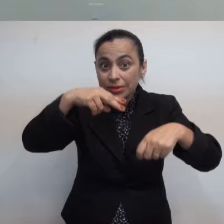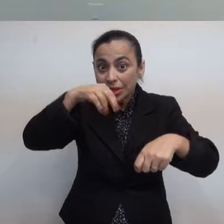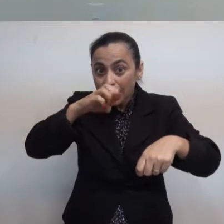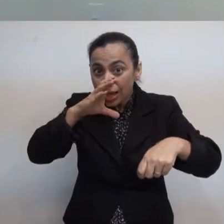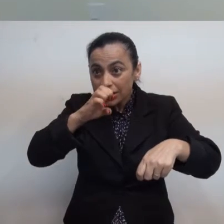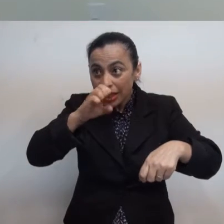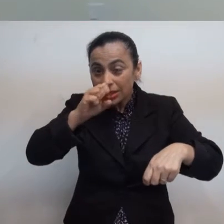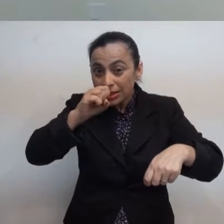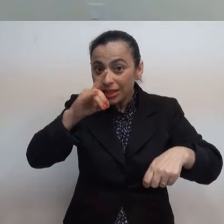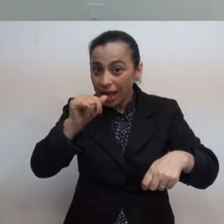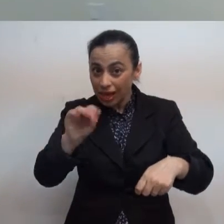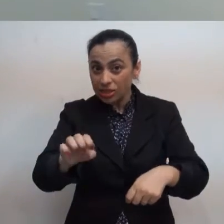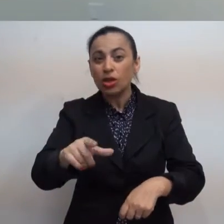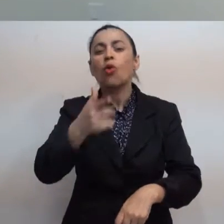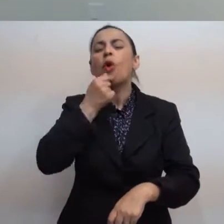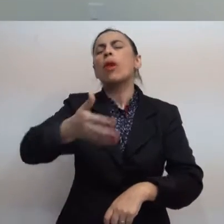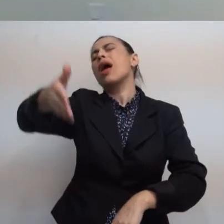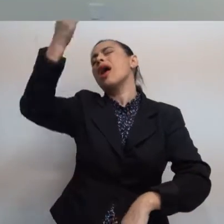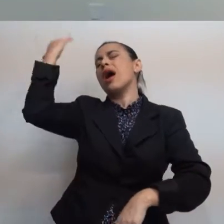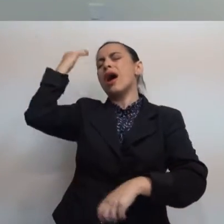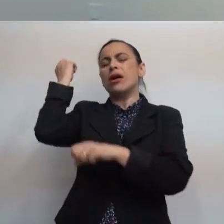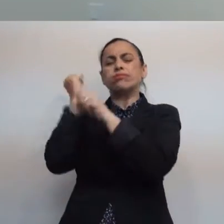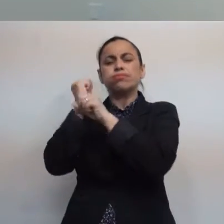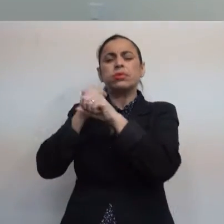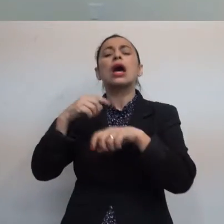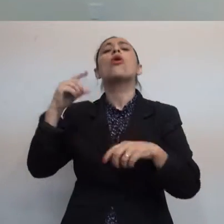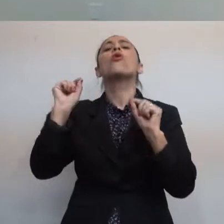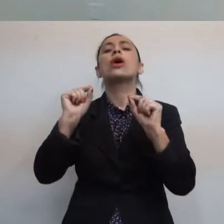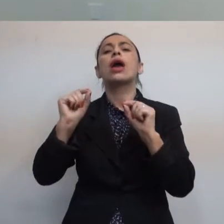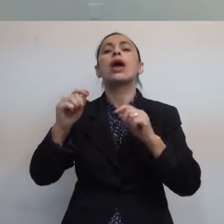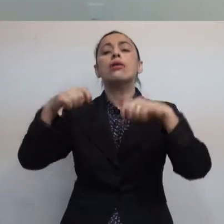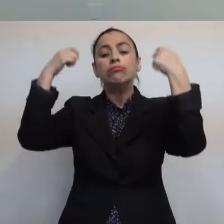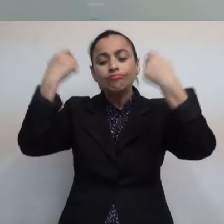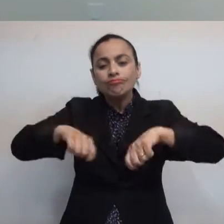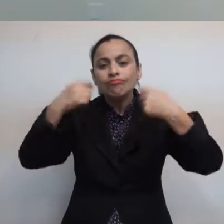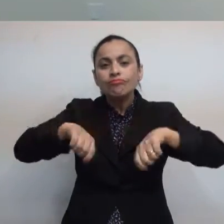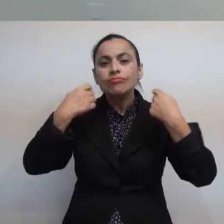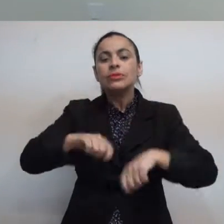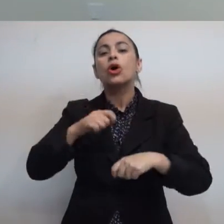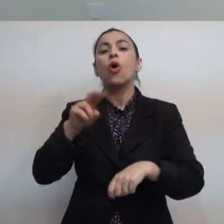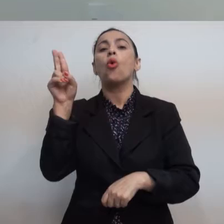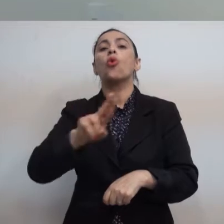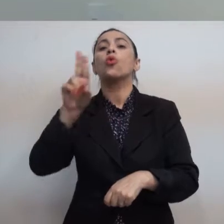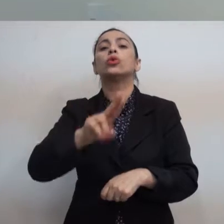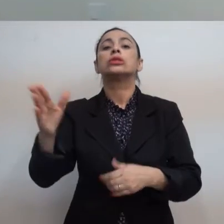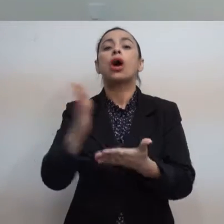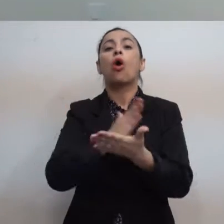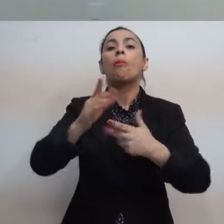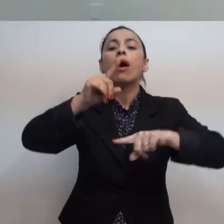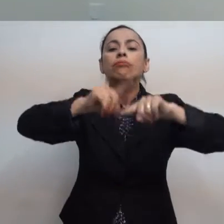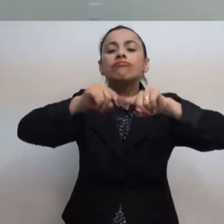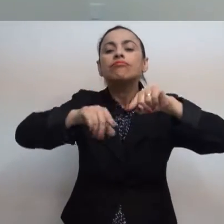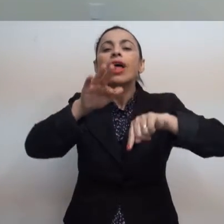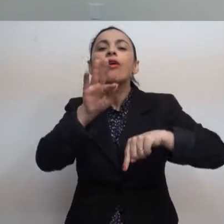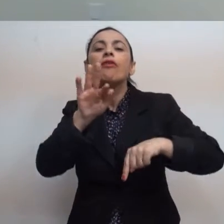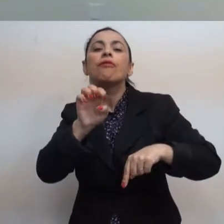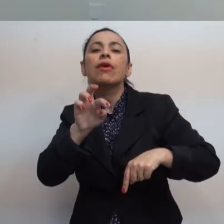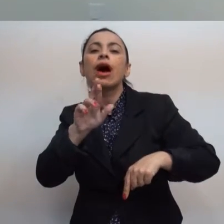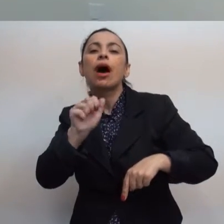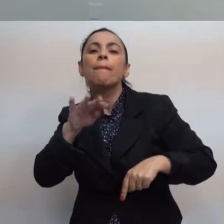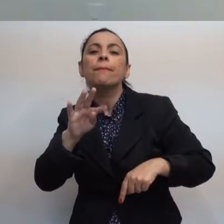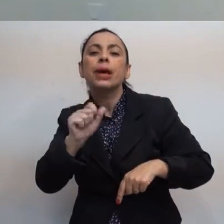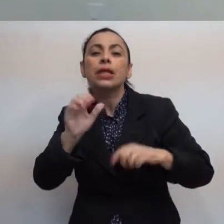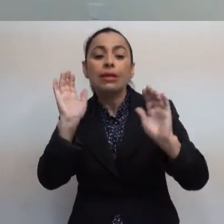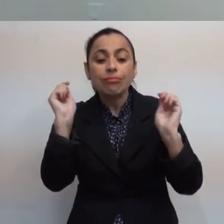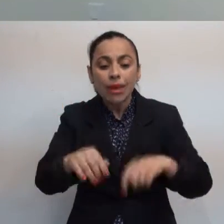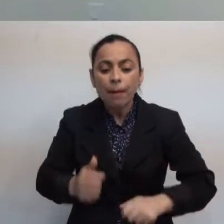questão da necessidade. Então, o homem lá, ele sente a necessidade de usar alguma